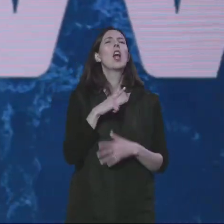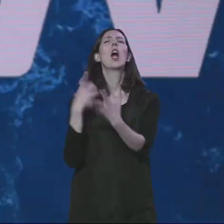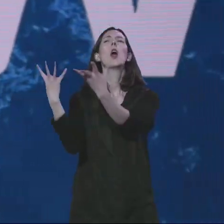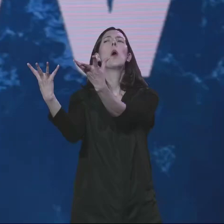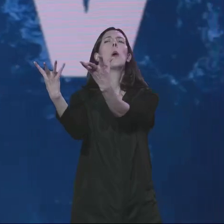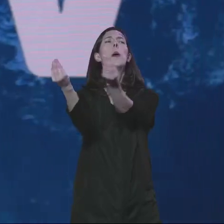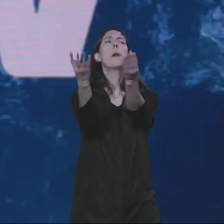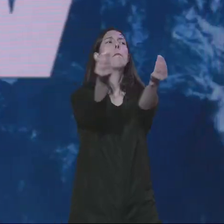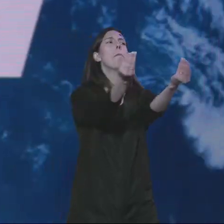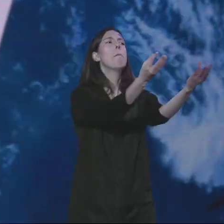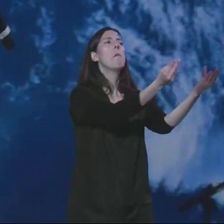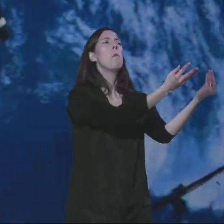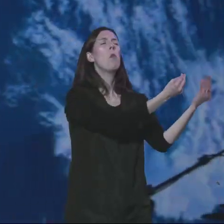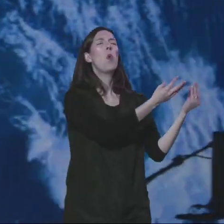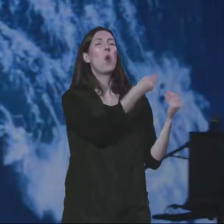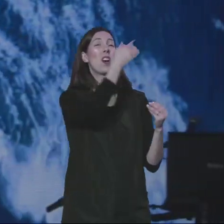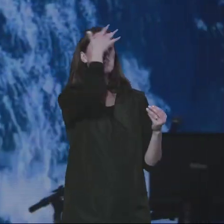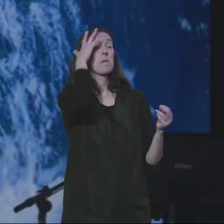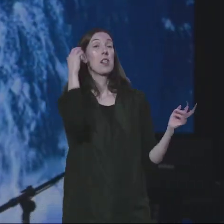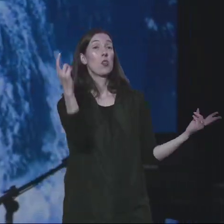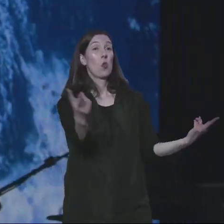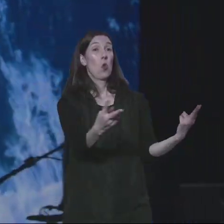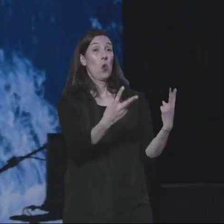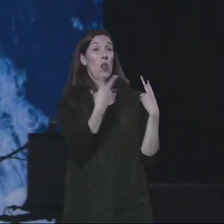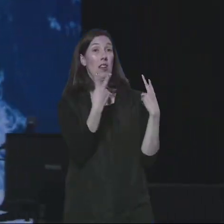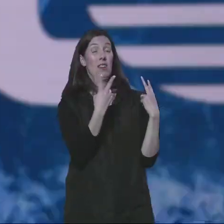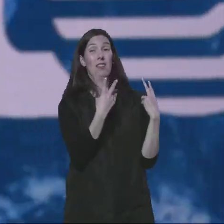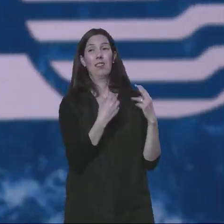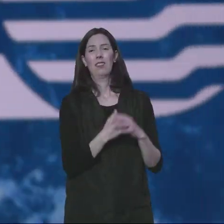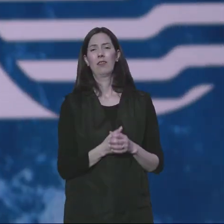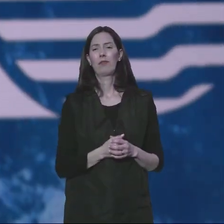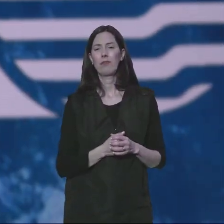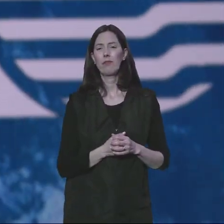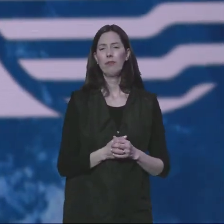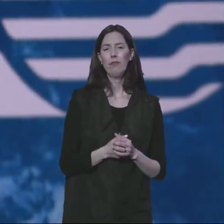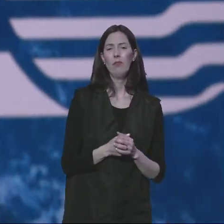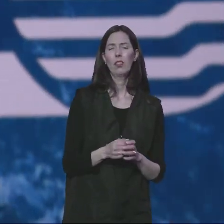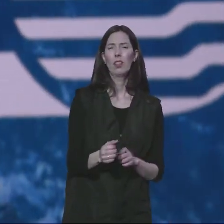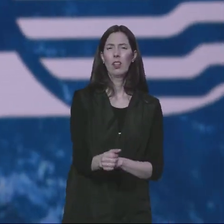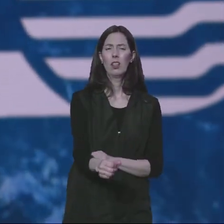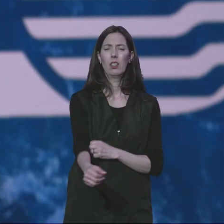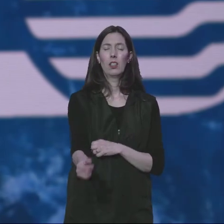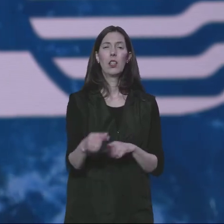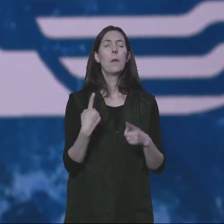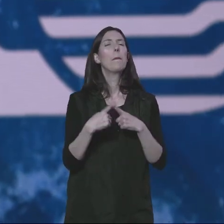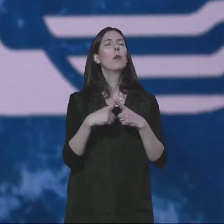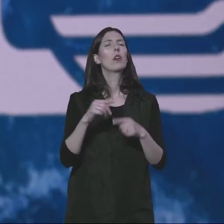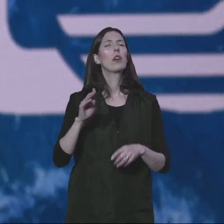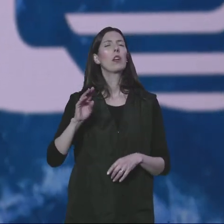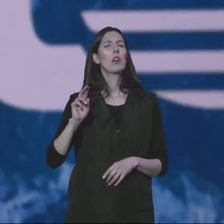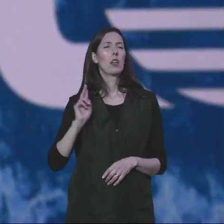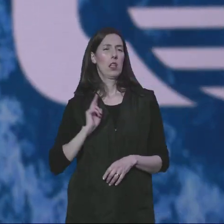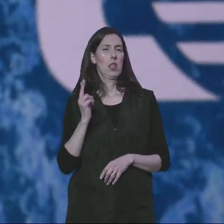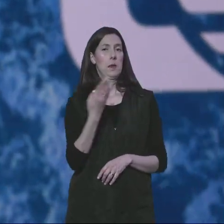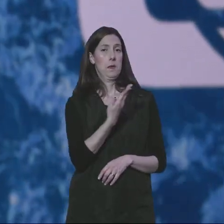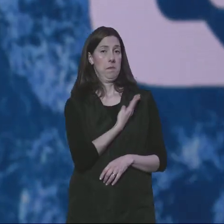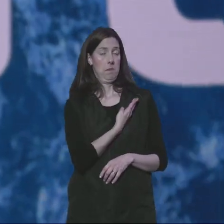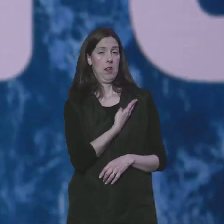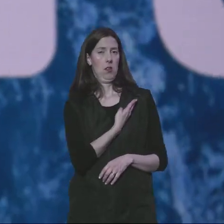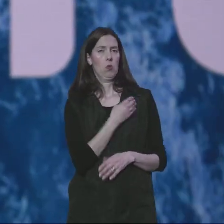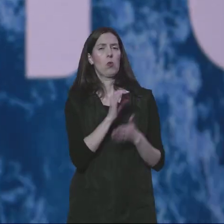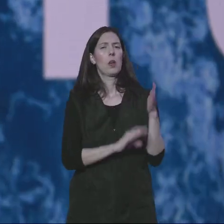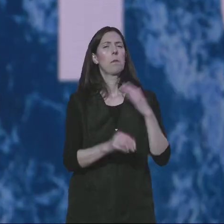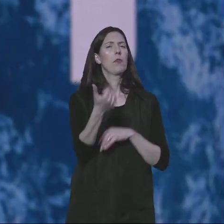ele fala de uma multidão de testemunhas no versículo 1? Porque em Hebreus 11, um capítulo antes,